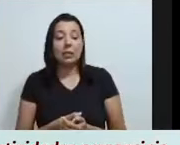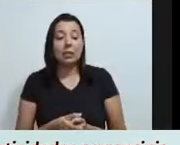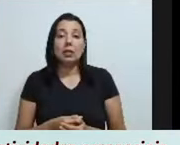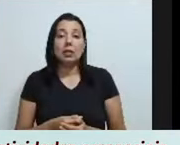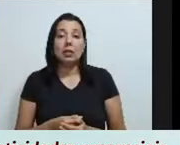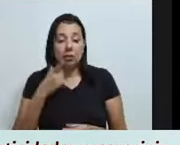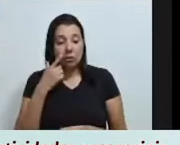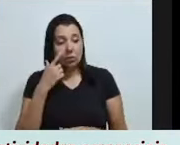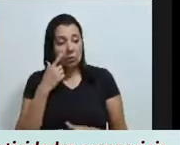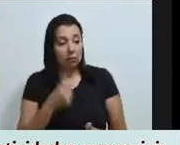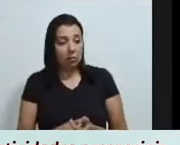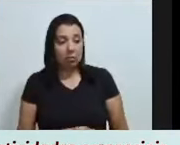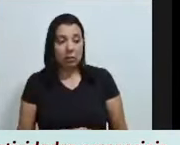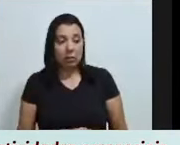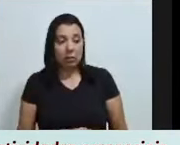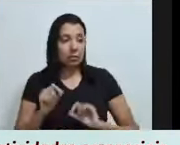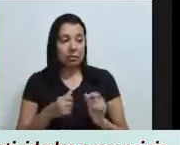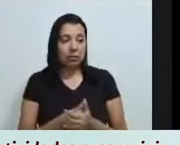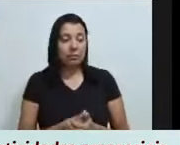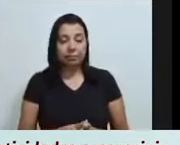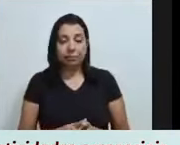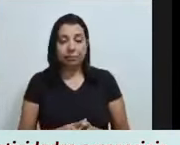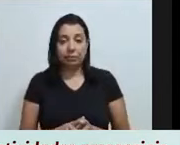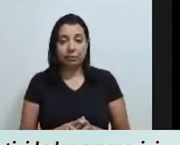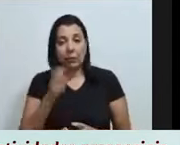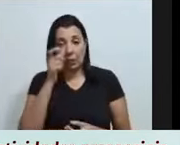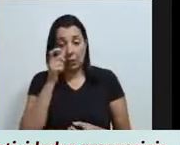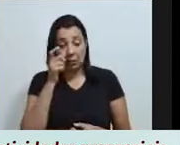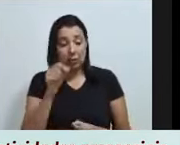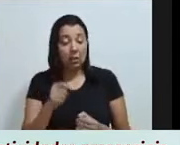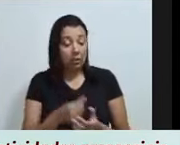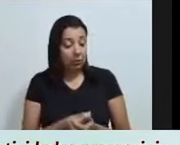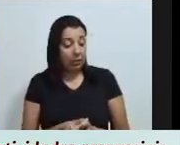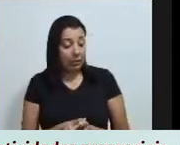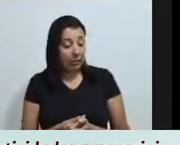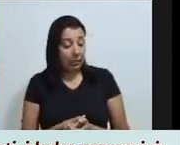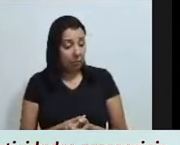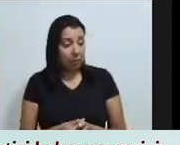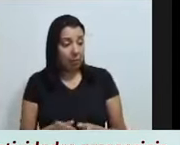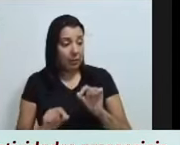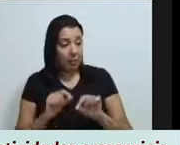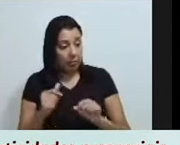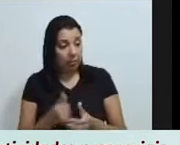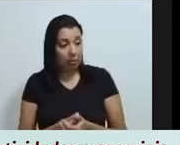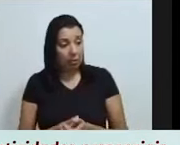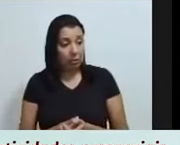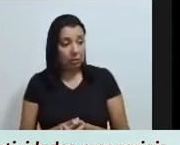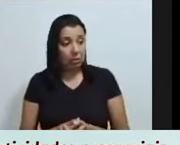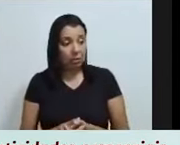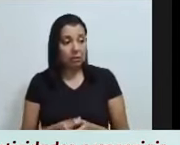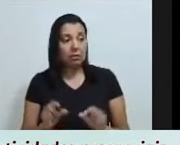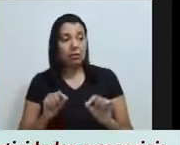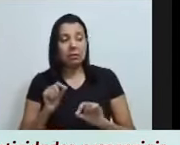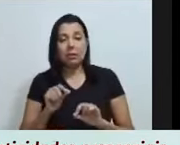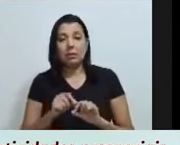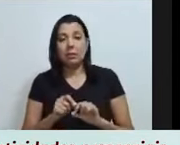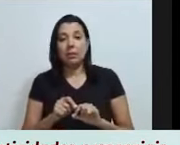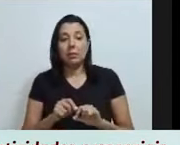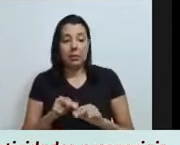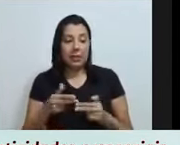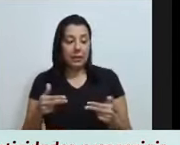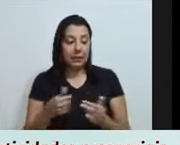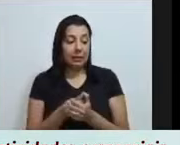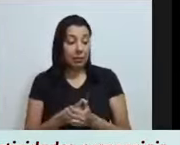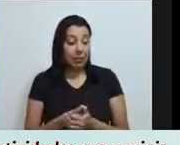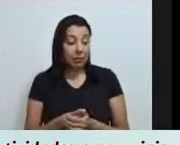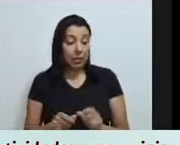não está nem aí, não está nem um pouco interessado, já viu que é uma gripezinha, né? A gente já viu que o governador também, Banês, lavou as mãos, ele não participa do debate